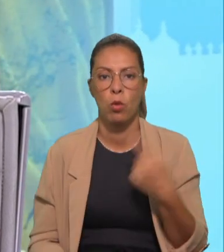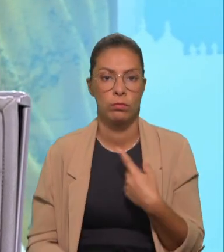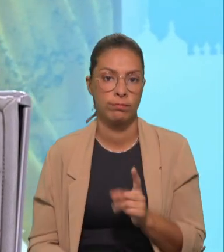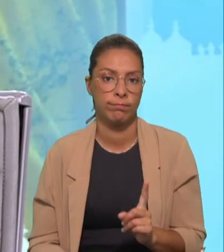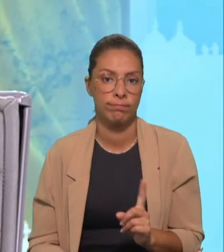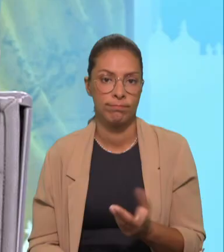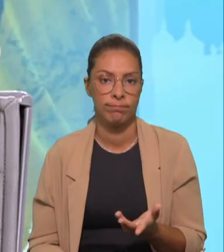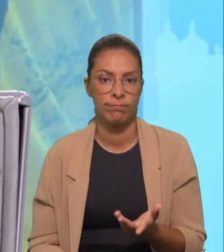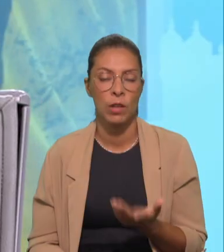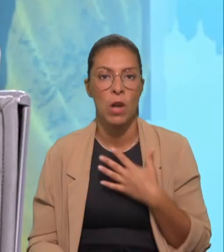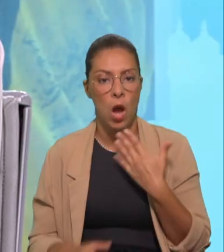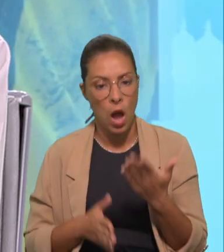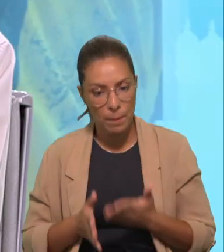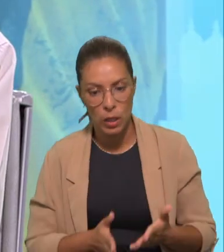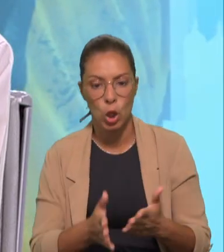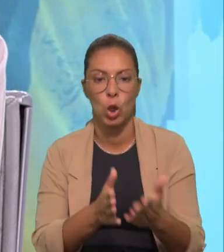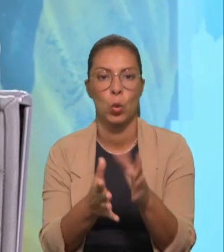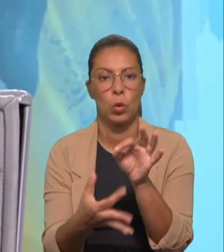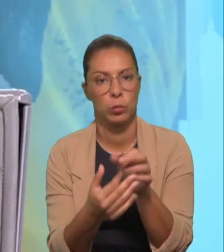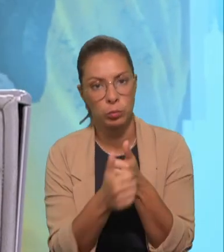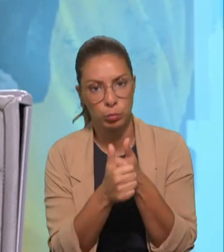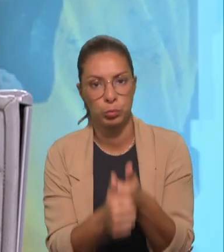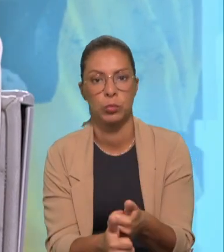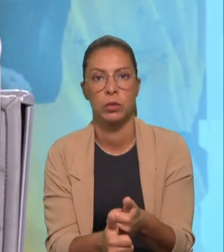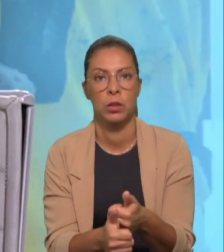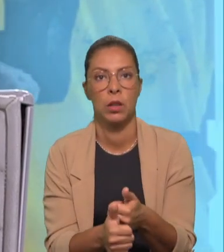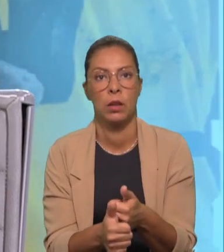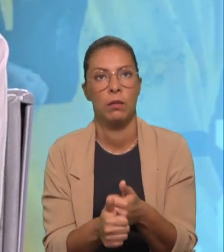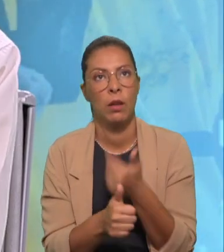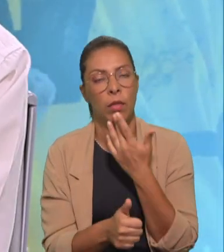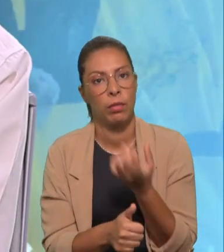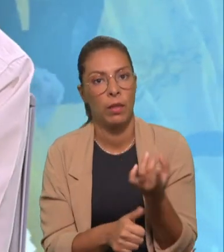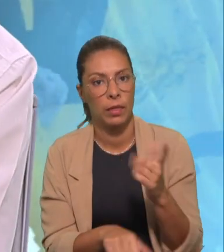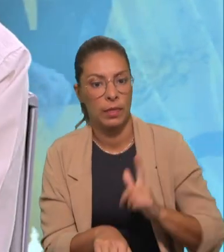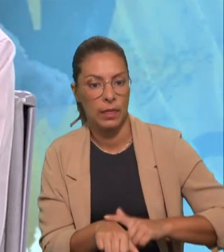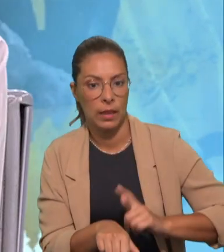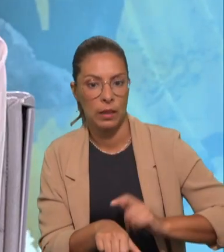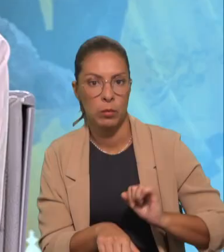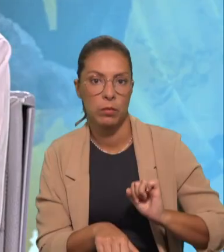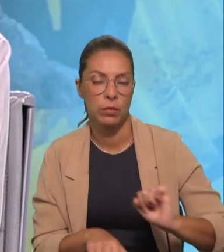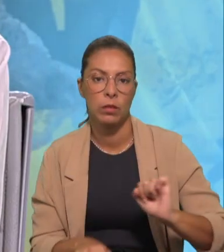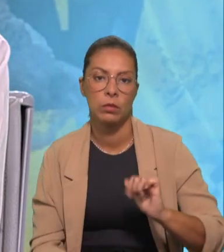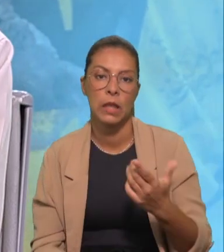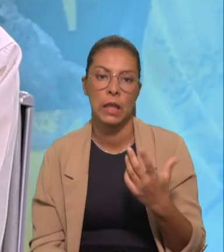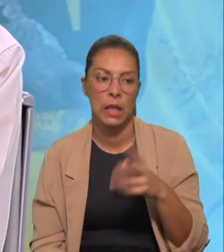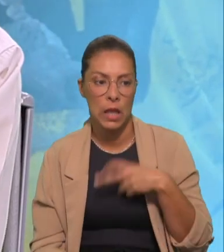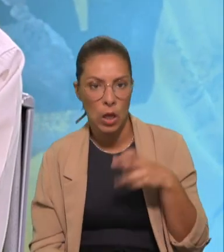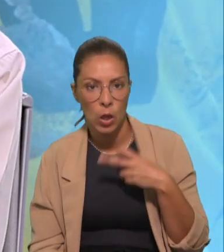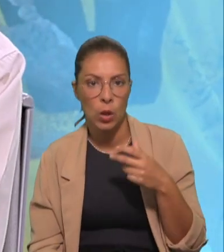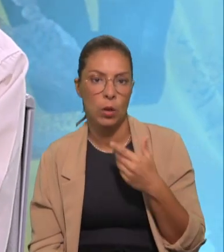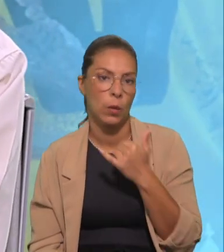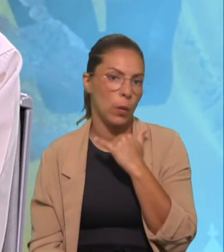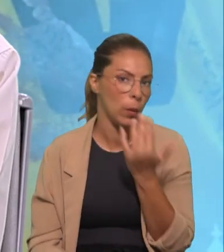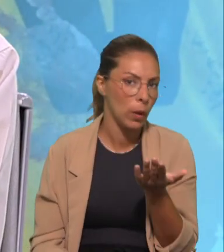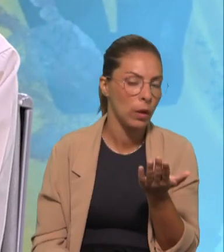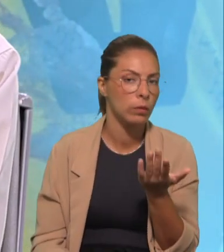vamos caminhar com as pessoas naquele segmentozinho de tempo que nos é dado, em que nós descobrimos tanta riqueza que já lá está e em que nós levamos também